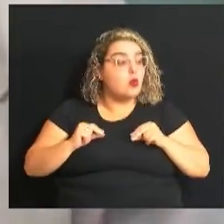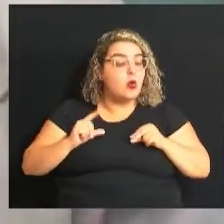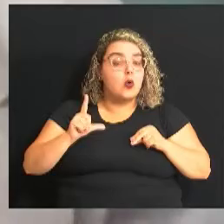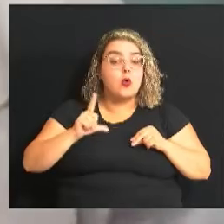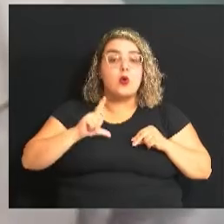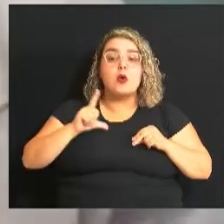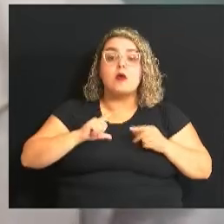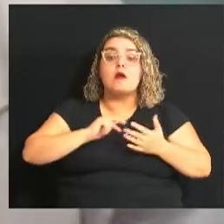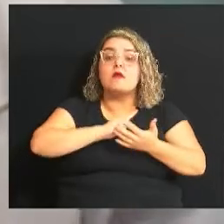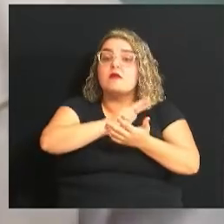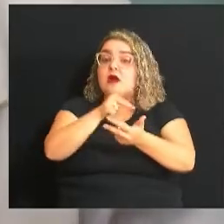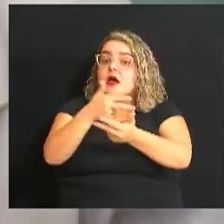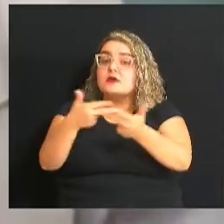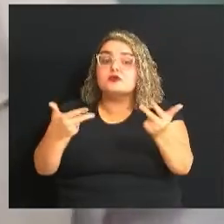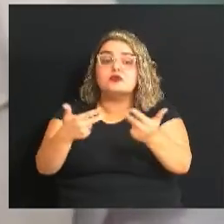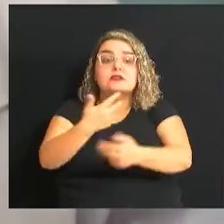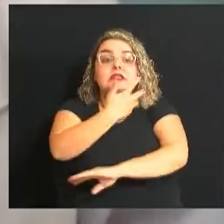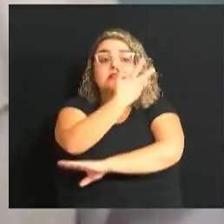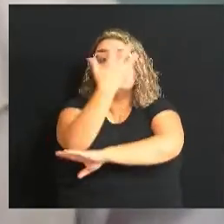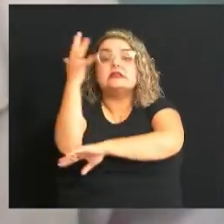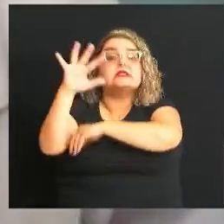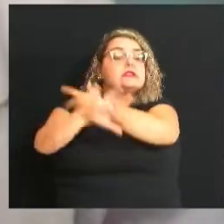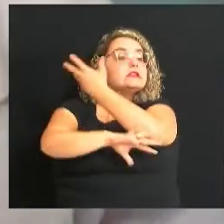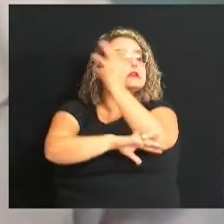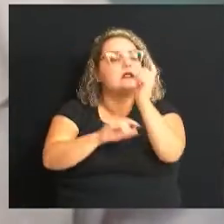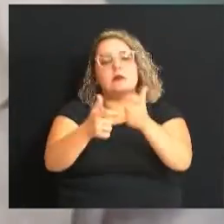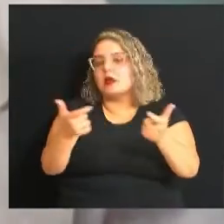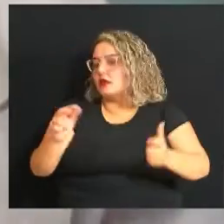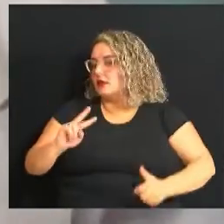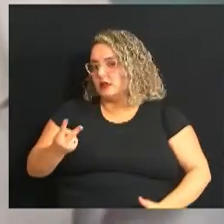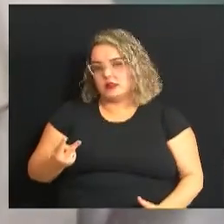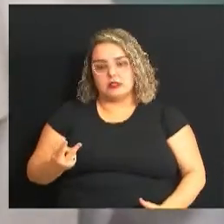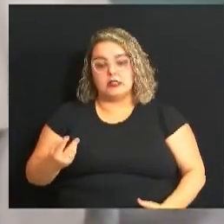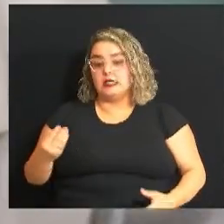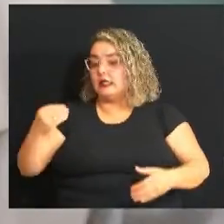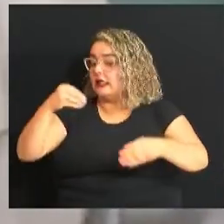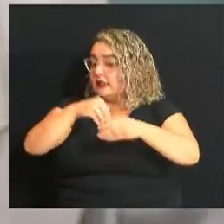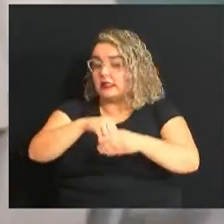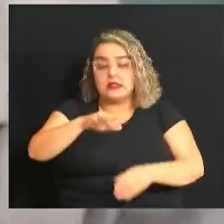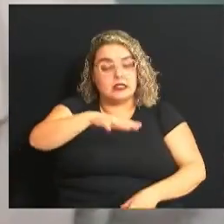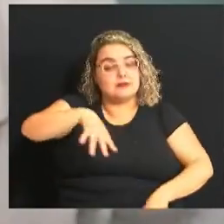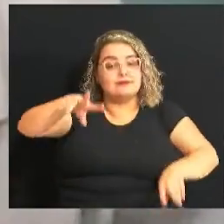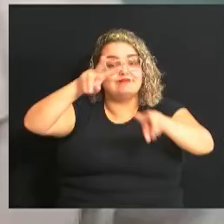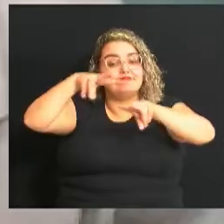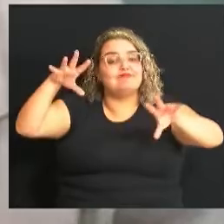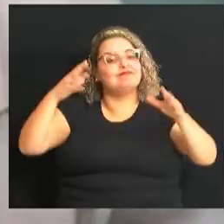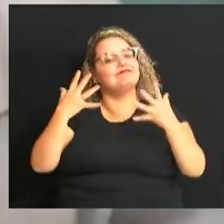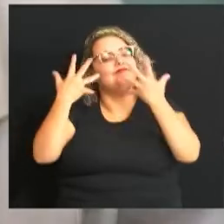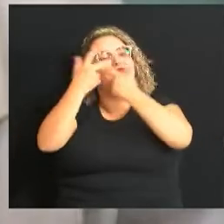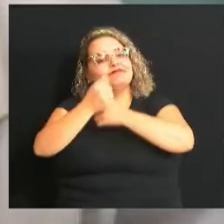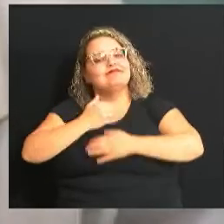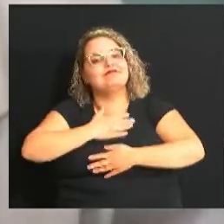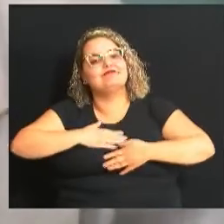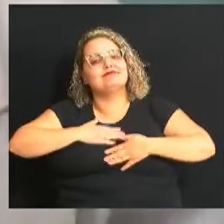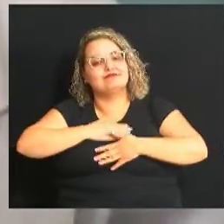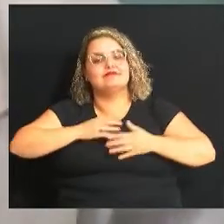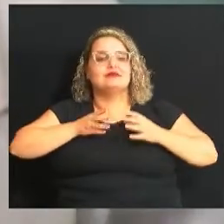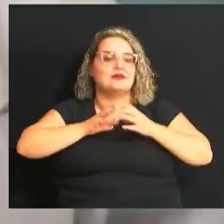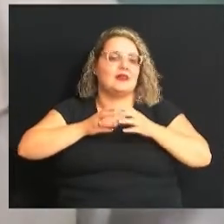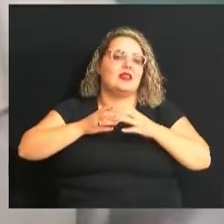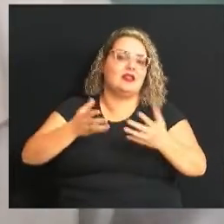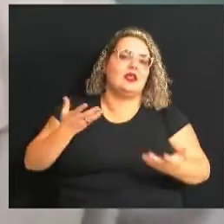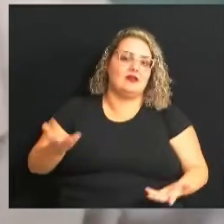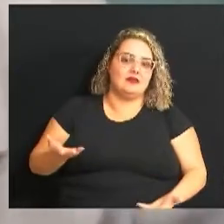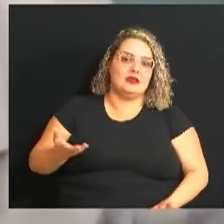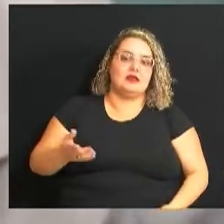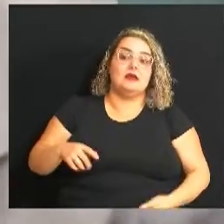conjunto de elementos naturais que, na maioria das vezes, compõem esses cenários bonitos e prazerosos que a gente convive, né? Então, a